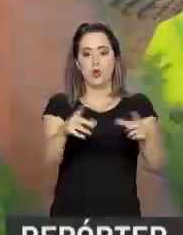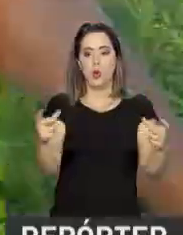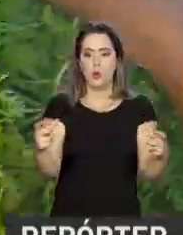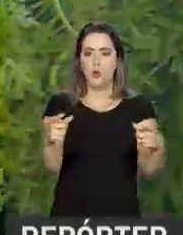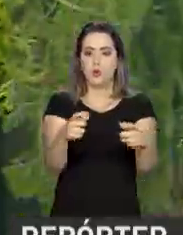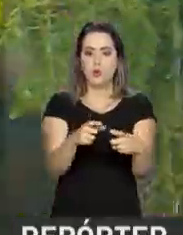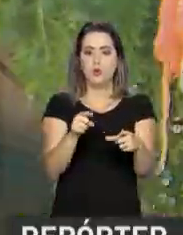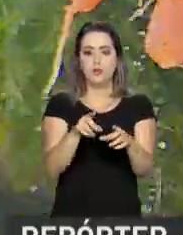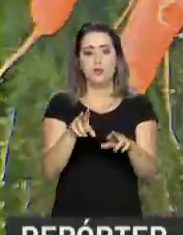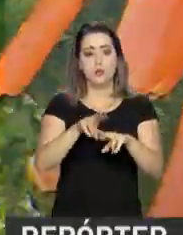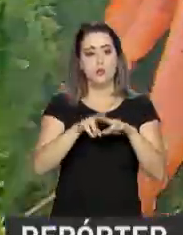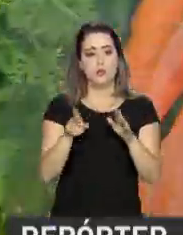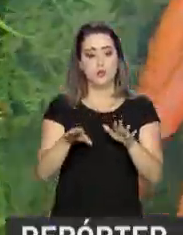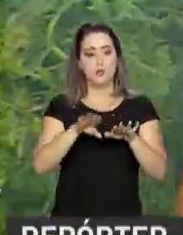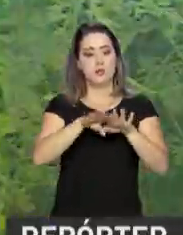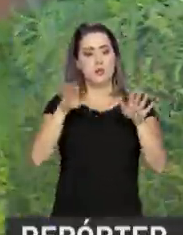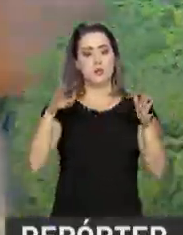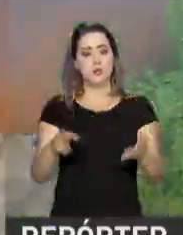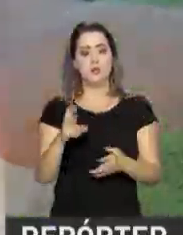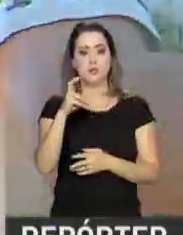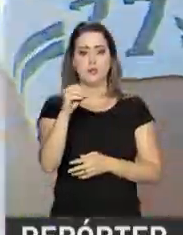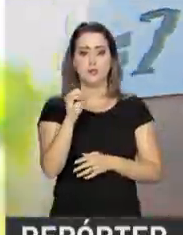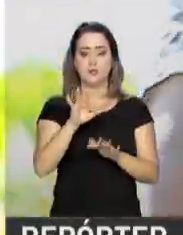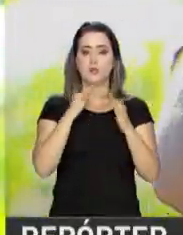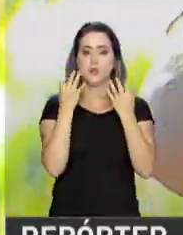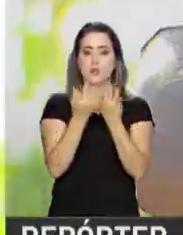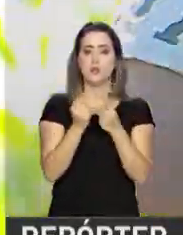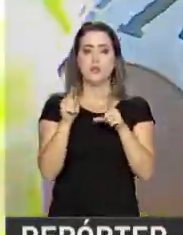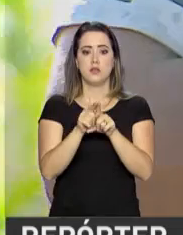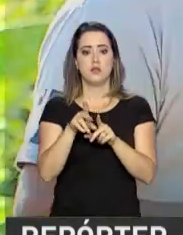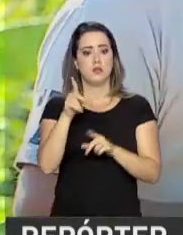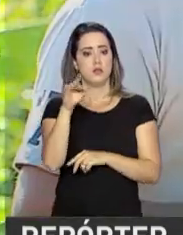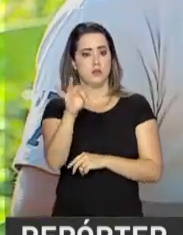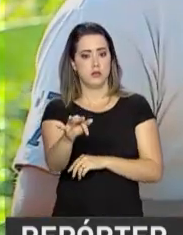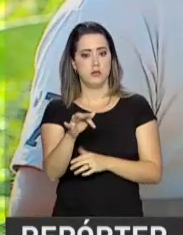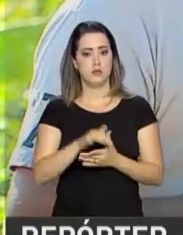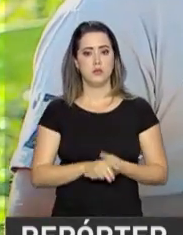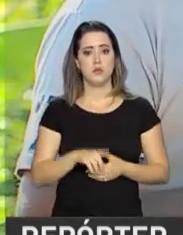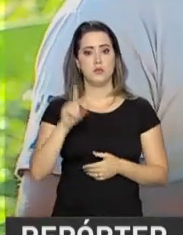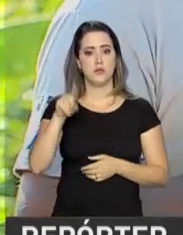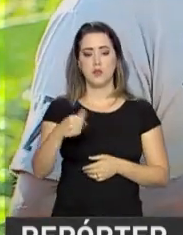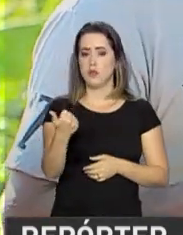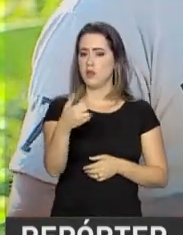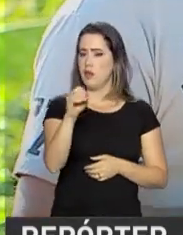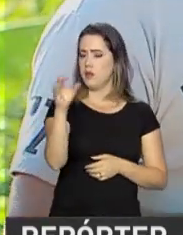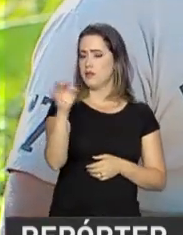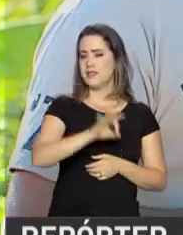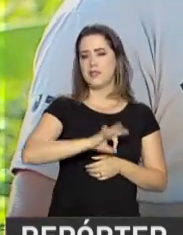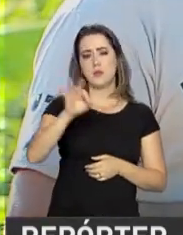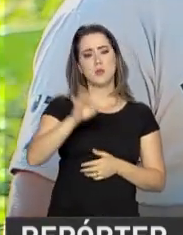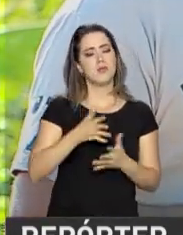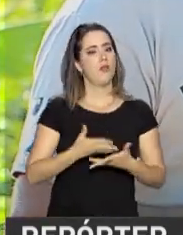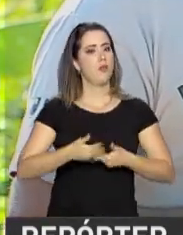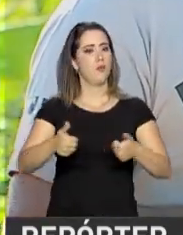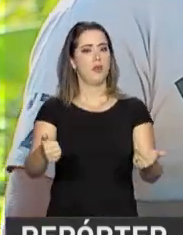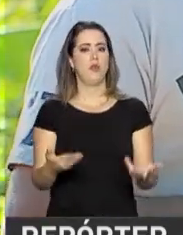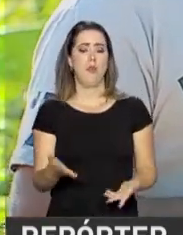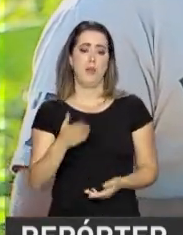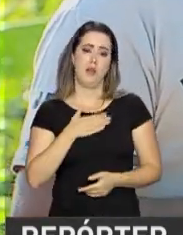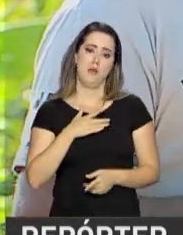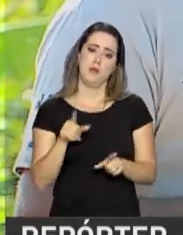para mesa de 50 famílias no distrito federal é sempre cento melhoras neca faz pra mim